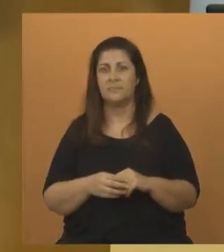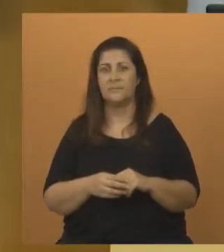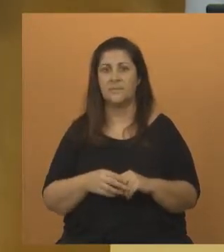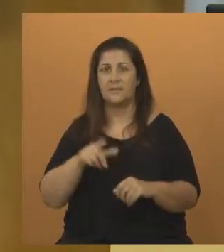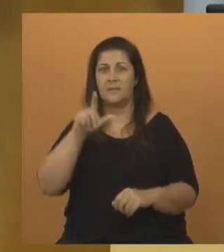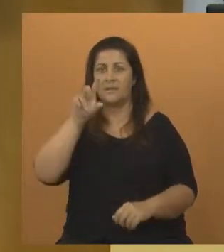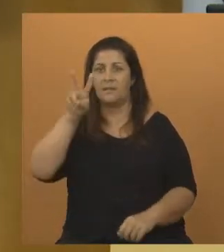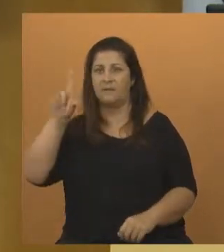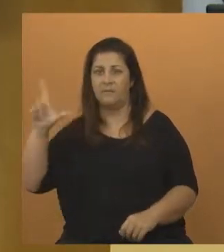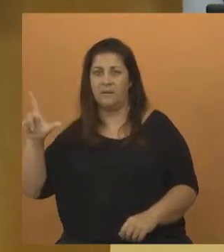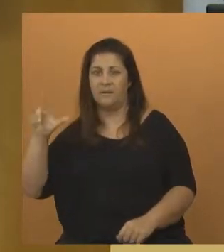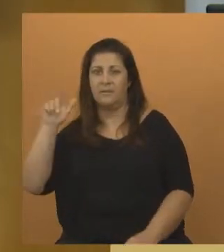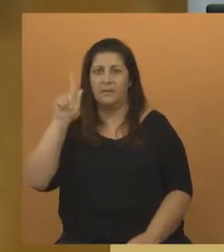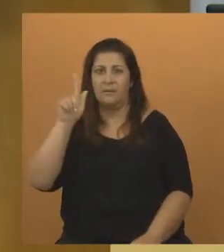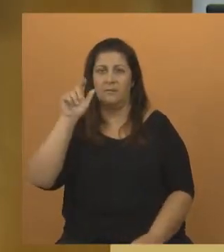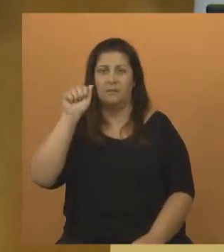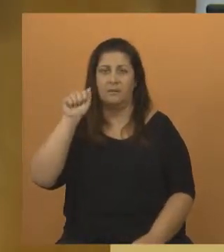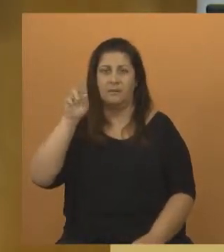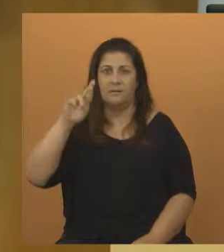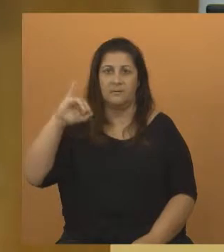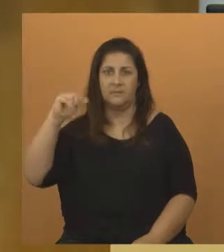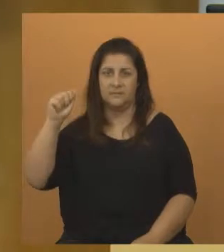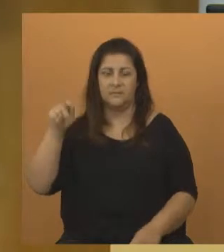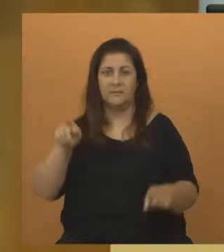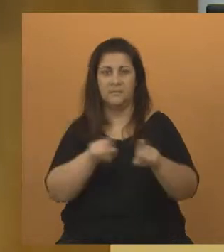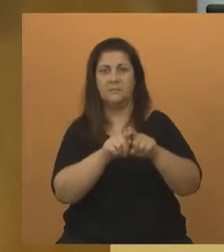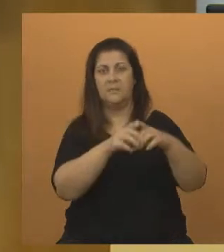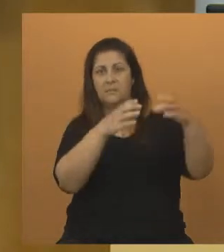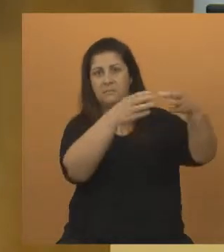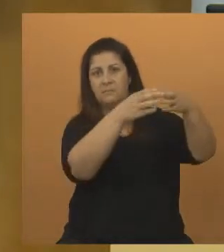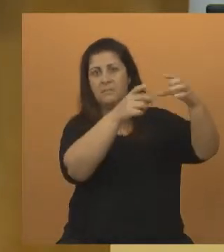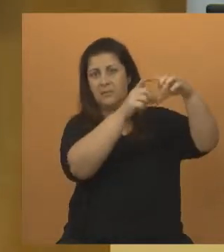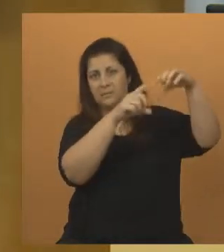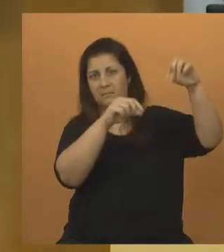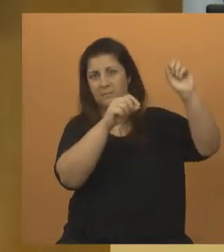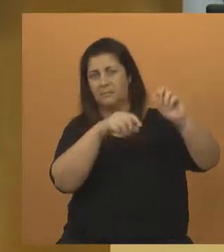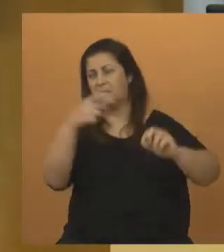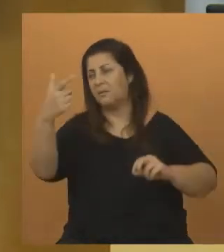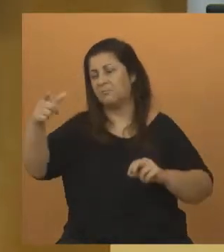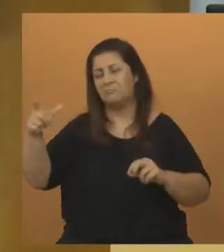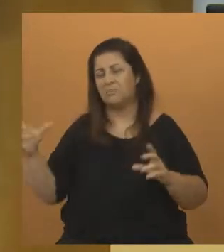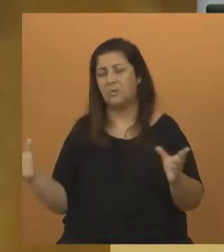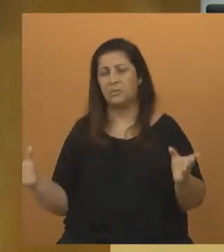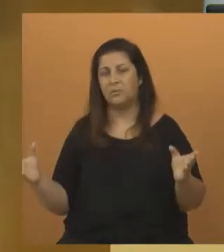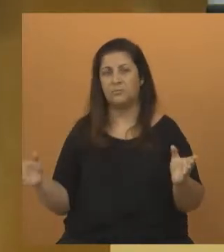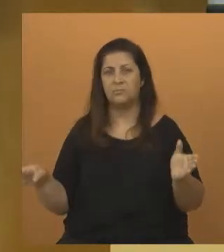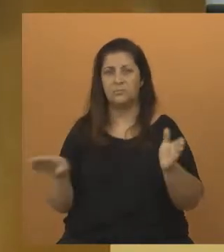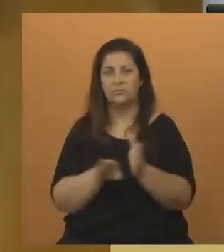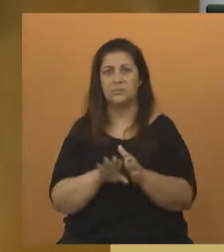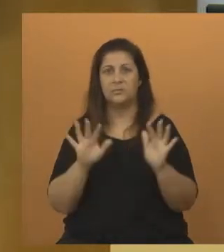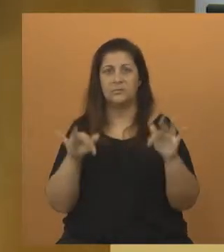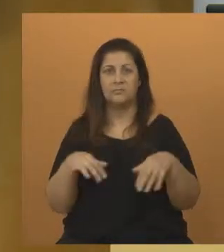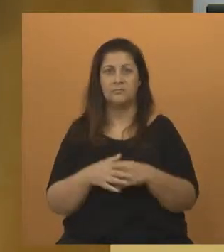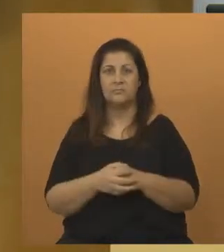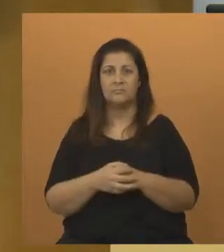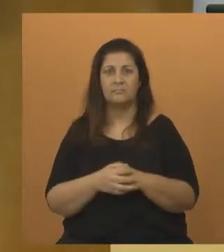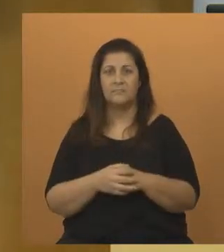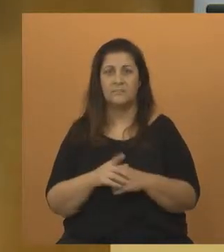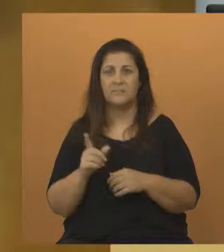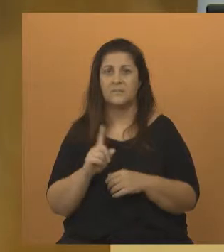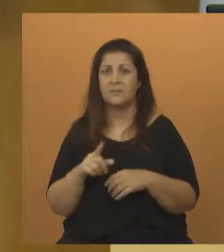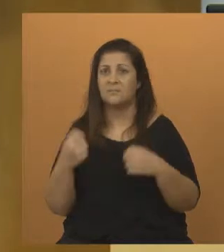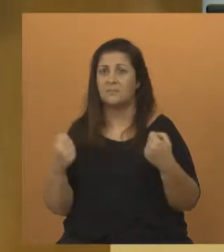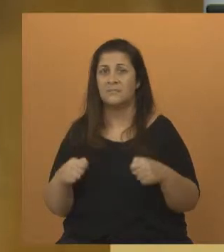Vila Garcia e o Parque Meia Lua e outros times que chegar na final não vão